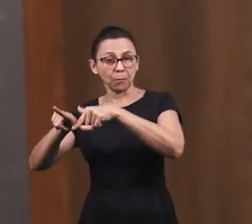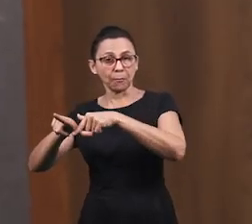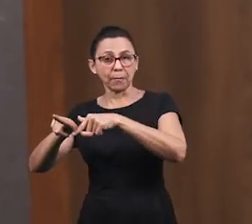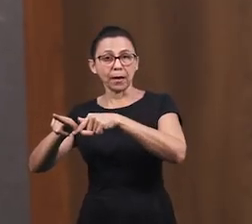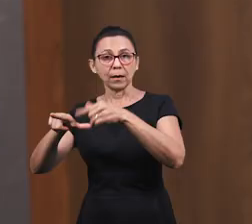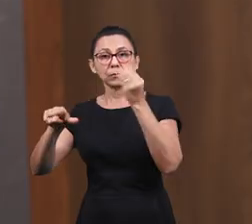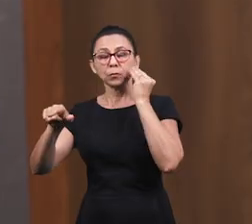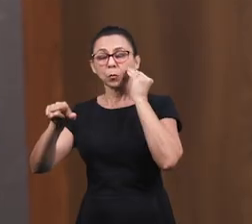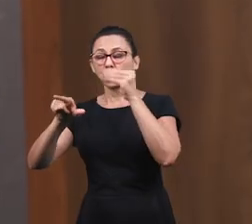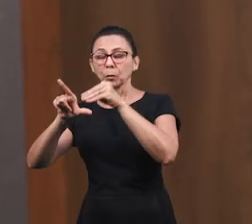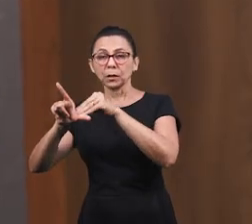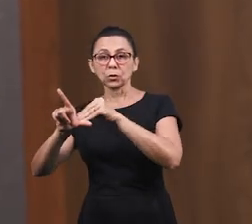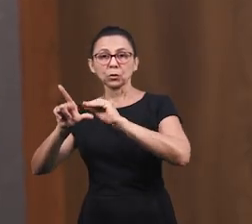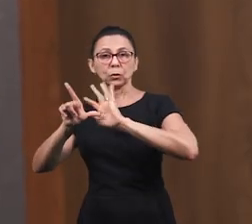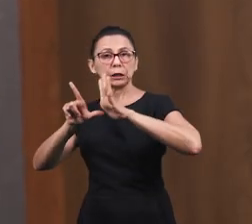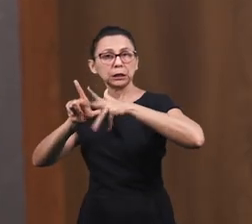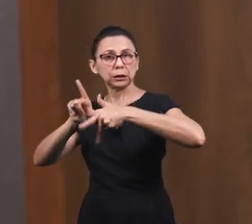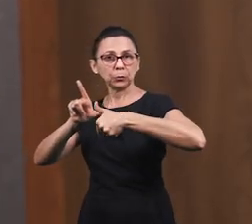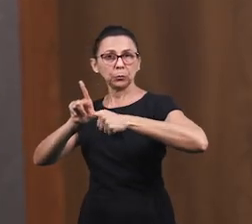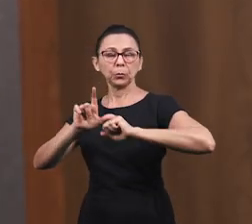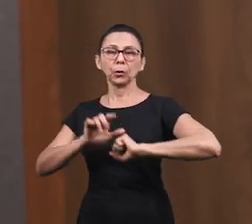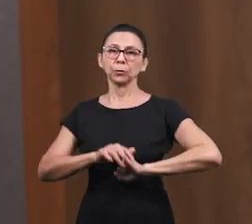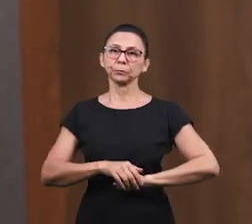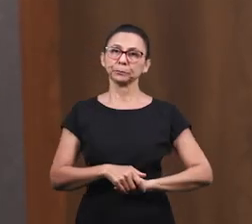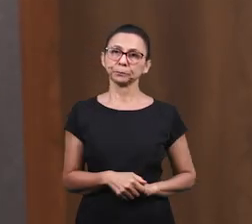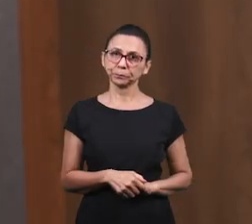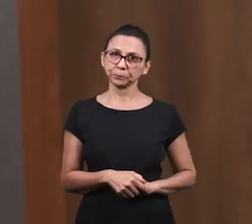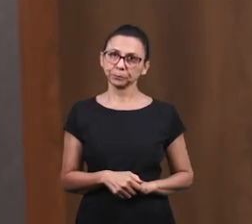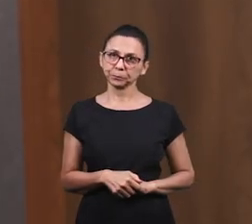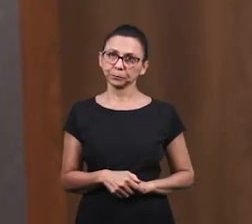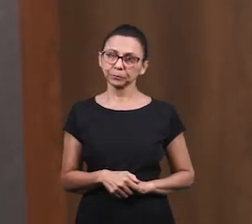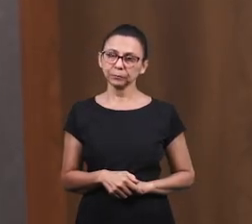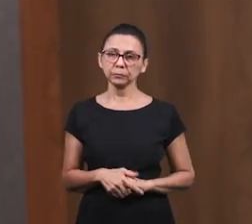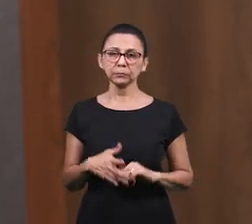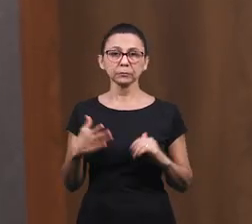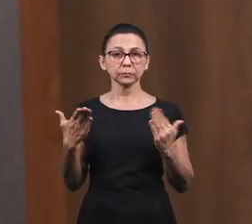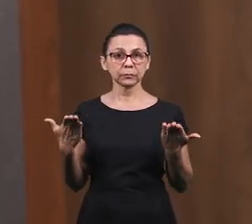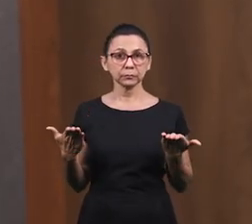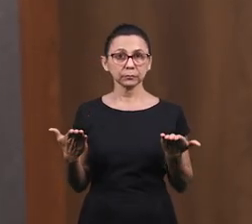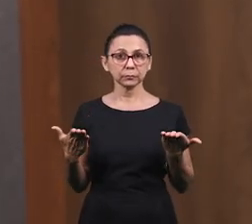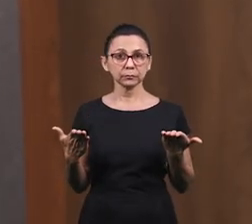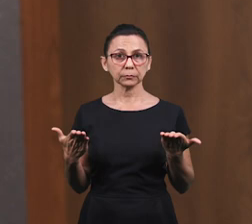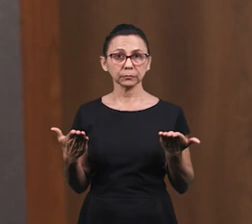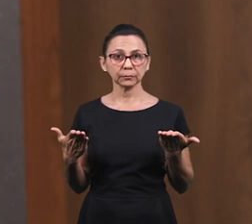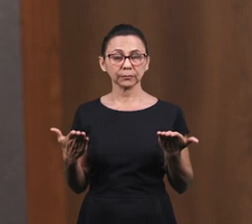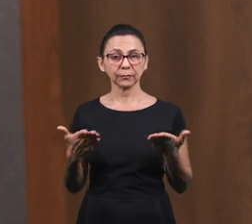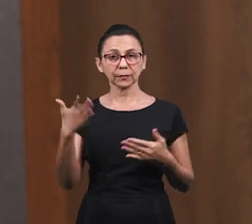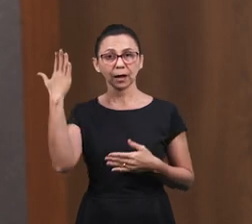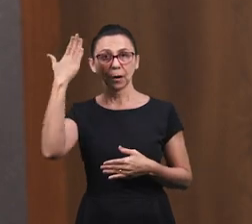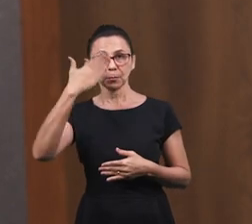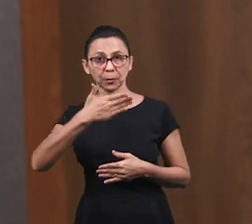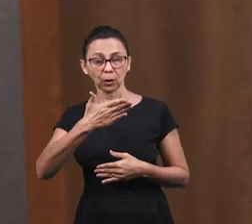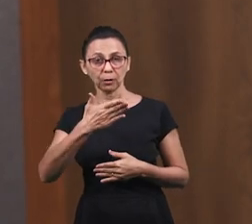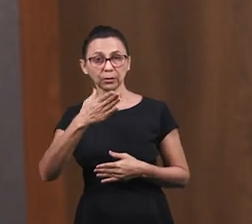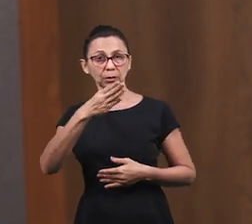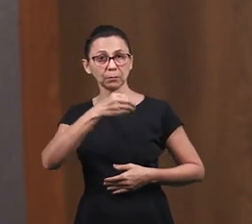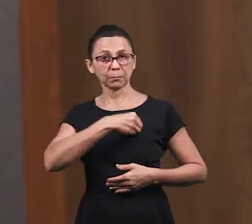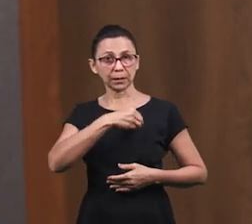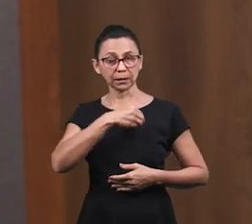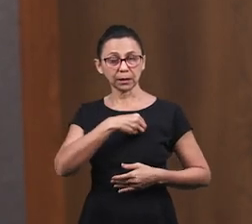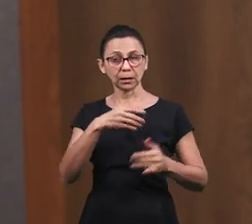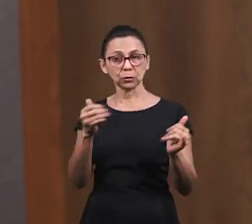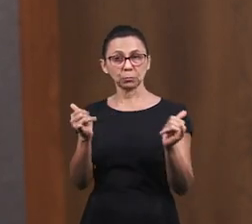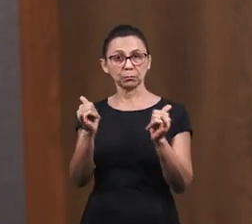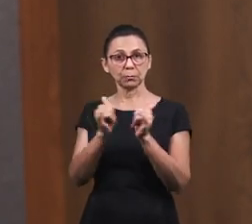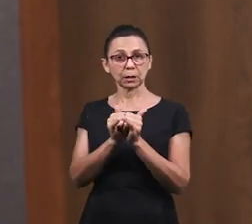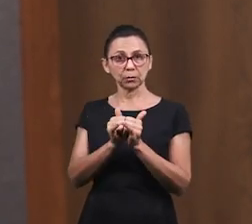mulher prova que seus muitos pecados são perdoados. Agora, onde há pouco